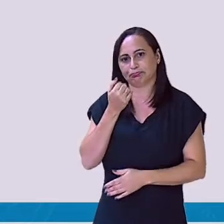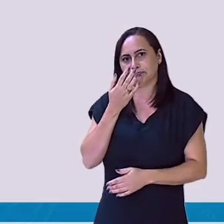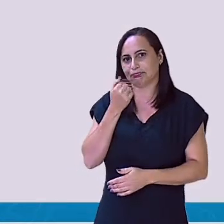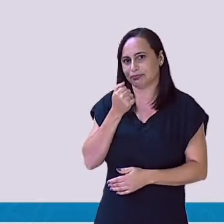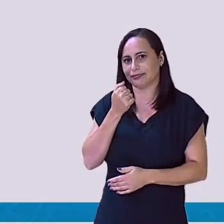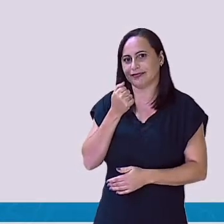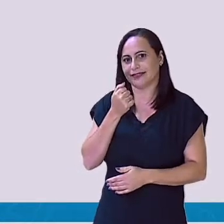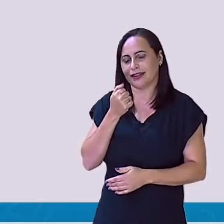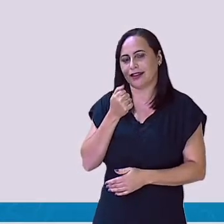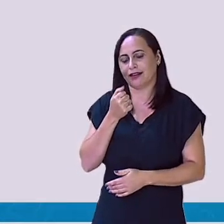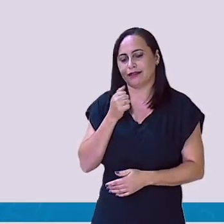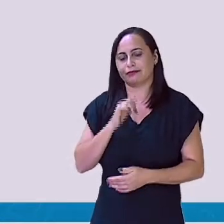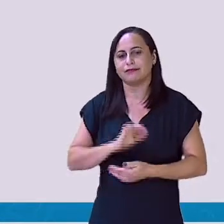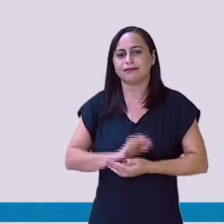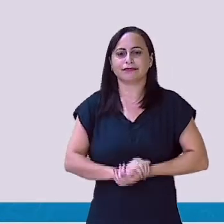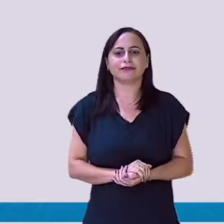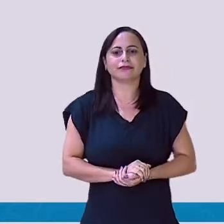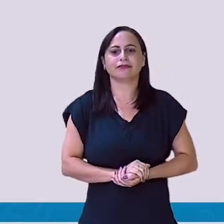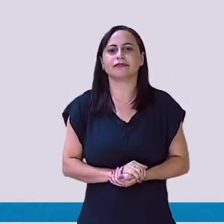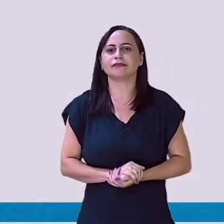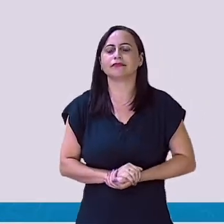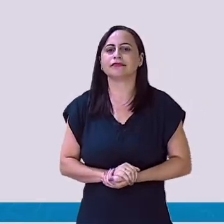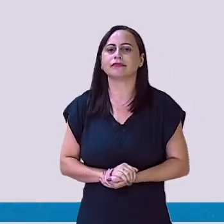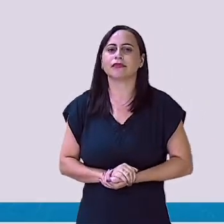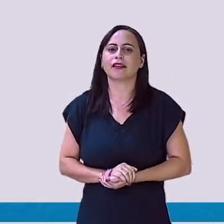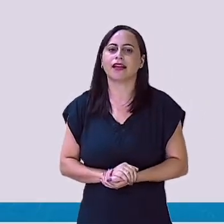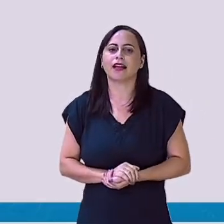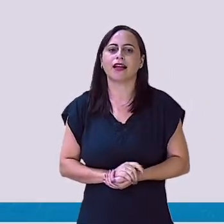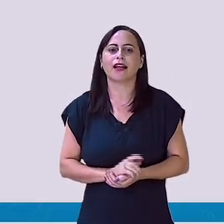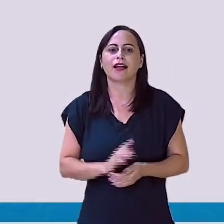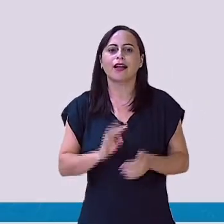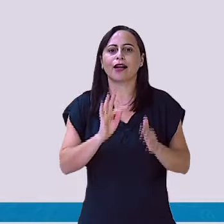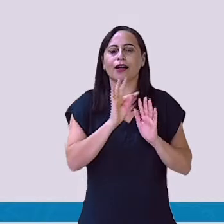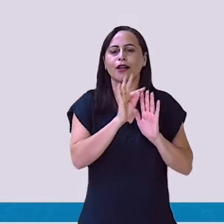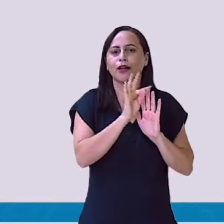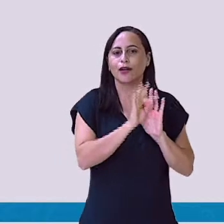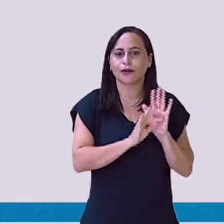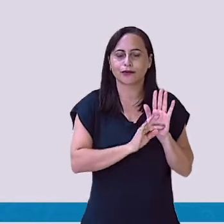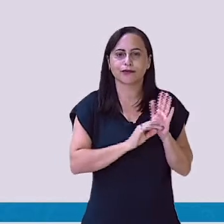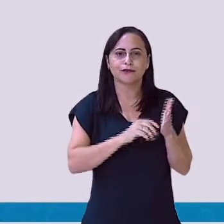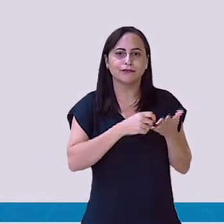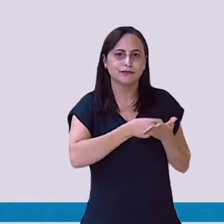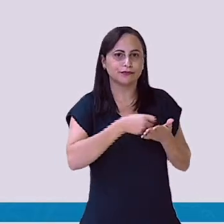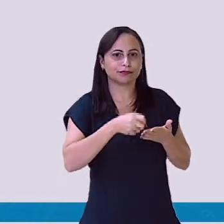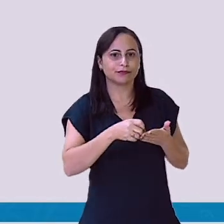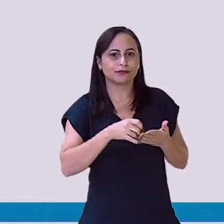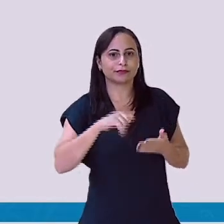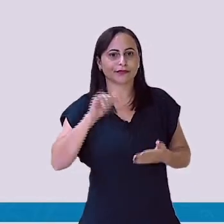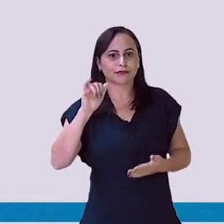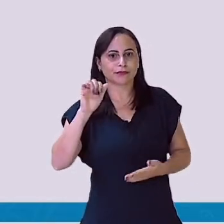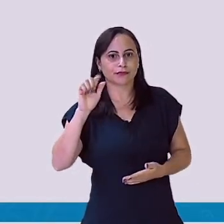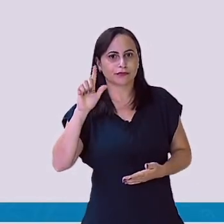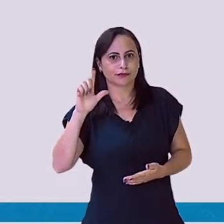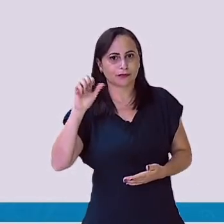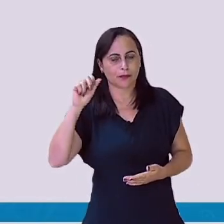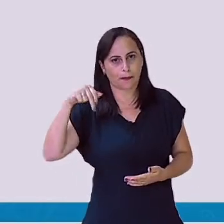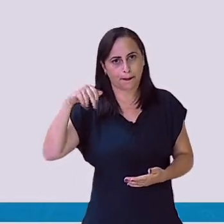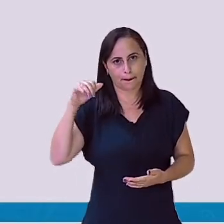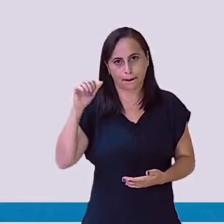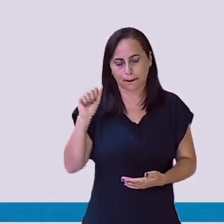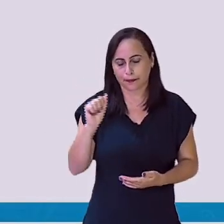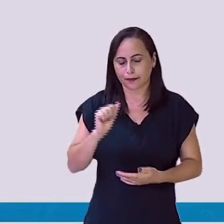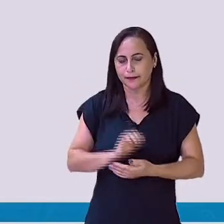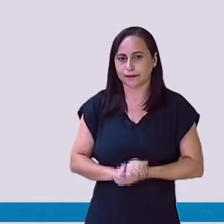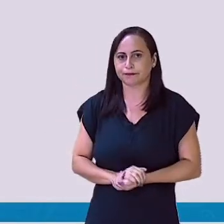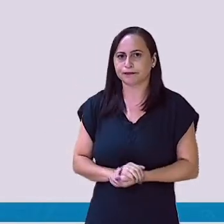aluno pesaroso. É um texto de Ilma Pereira. Vamos compreender